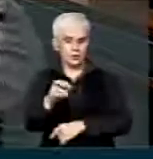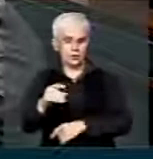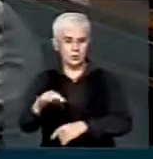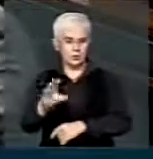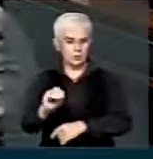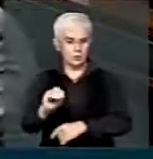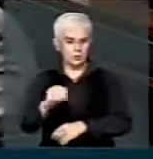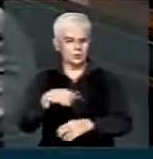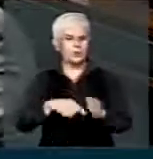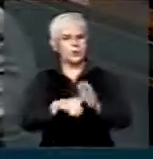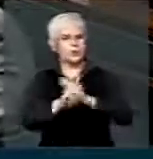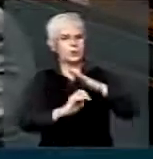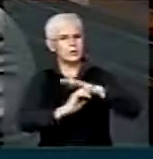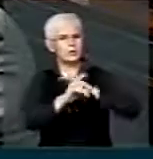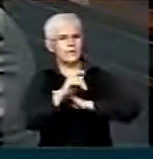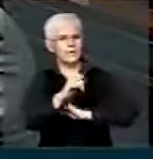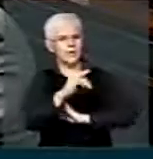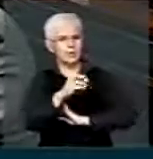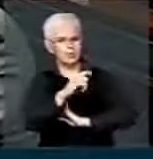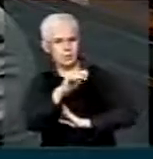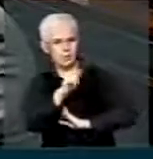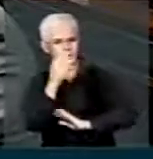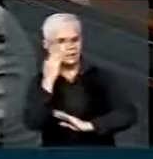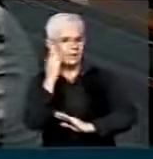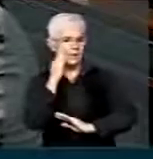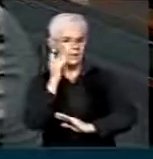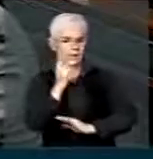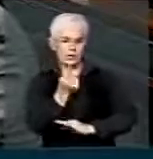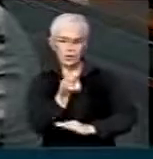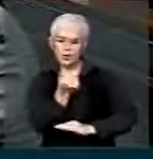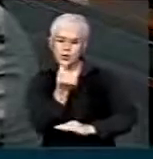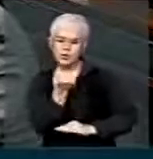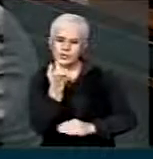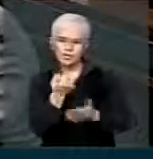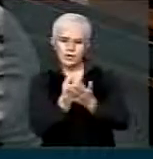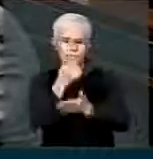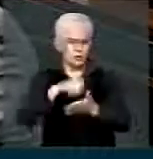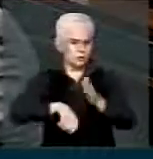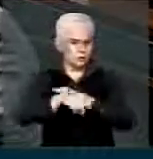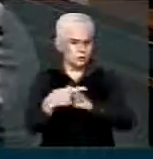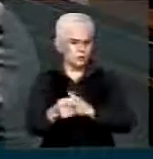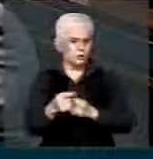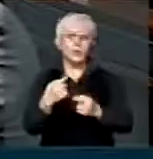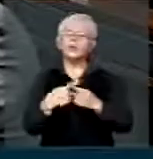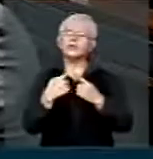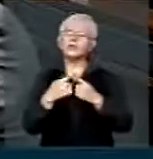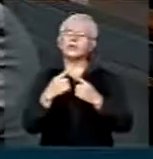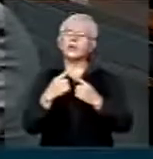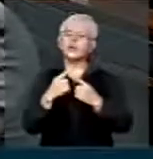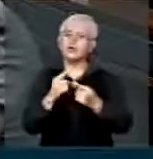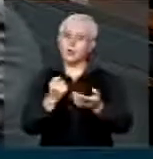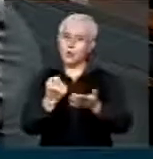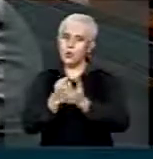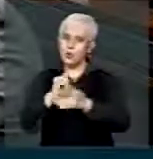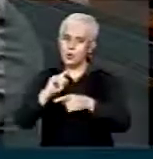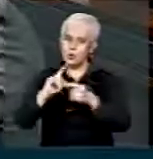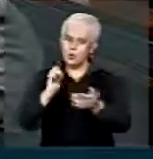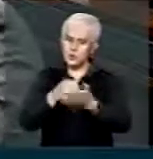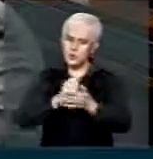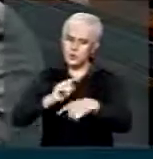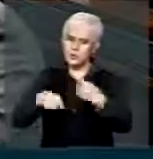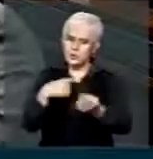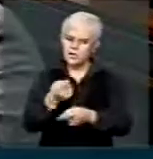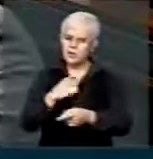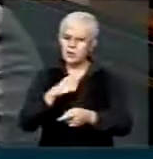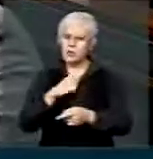Petrobras sabia desses impostos pelo due diligence quando comprou, e por que depois que ela comprou, se ela sabia